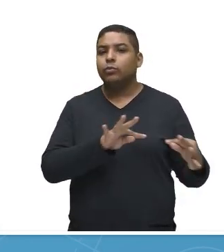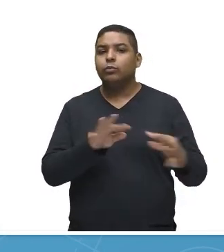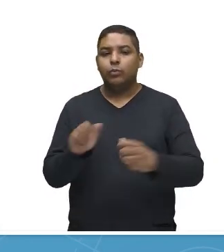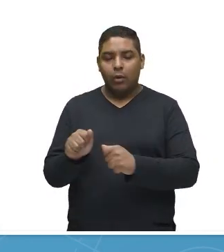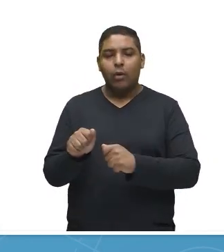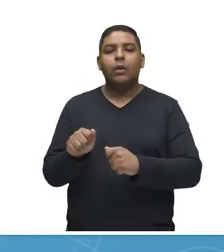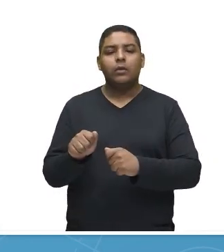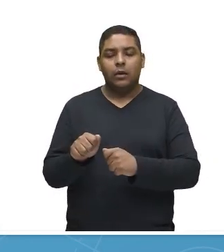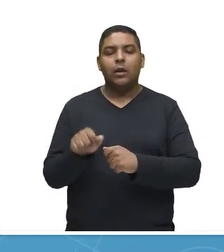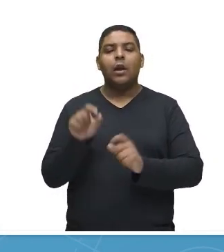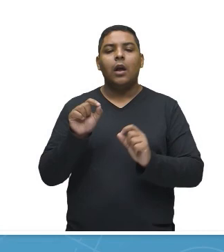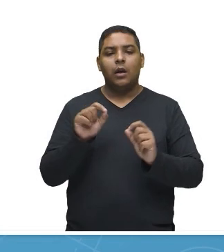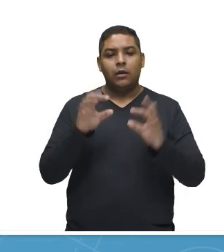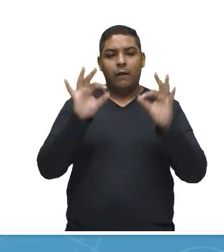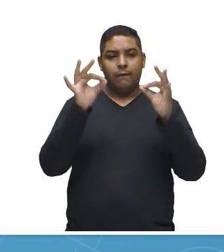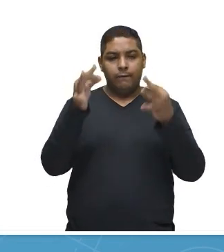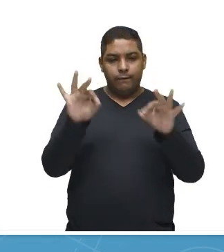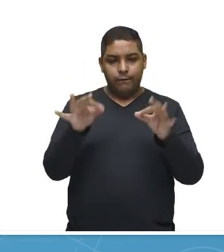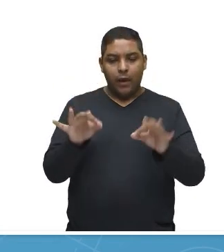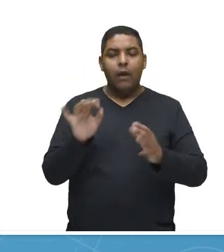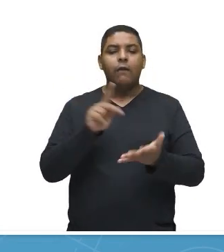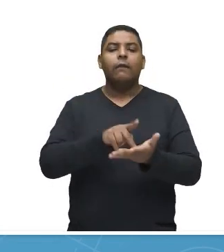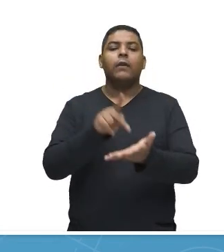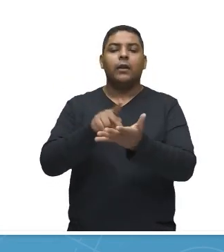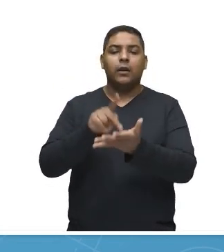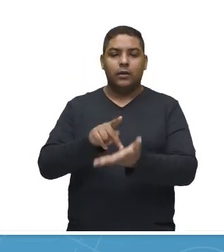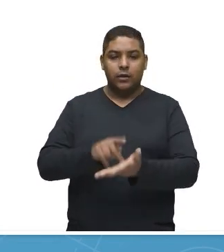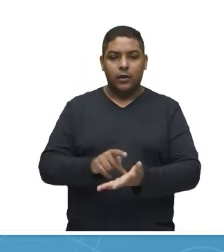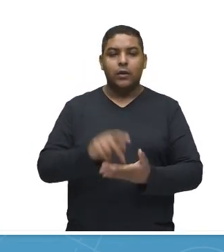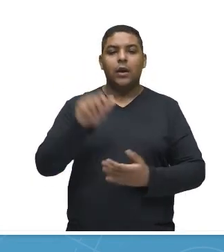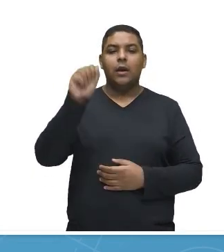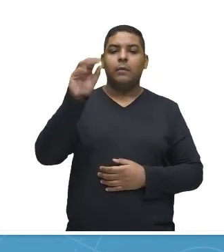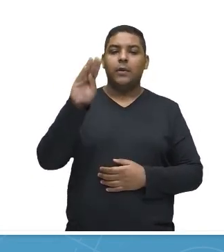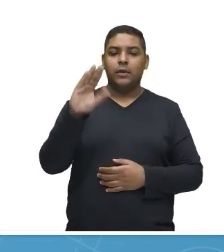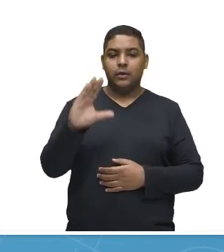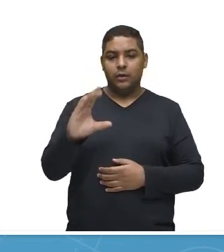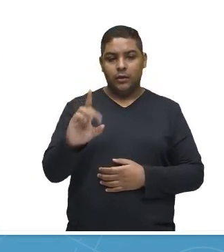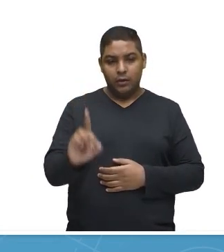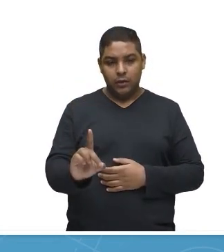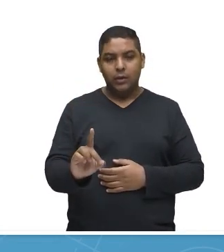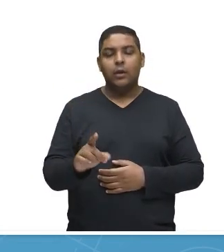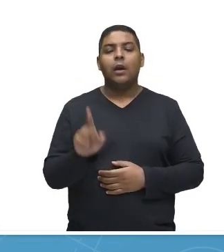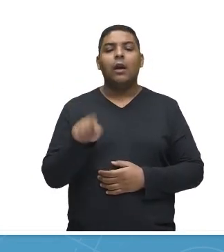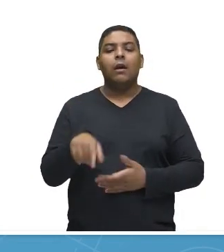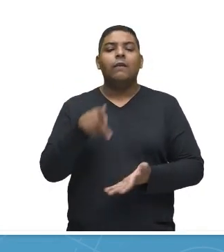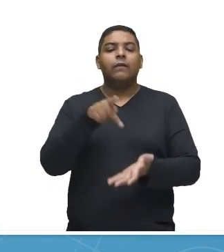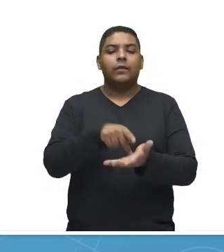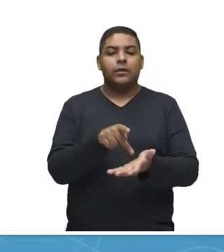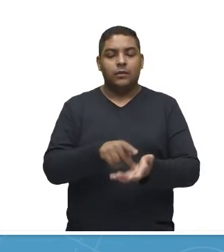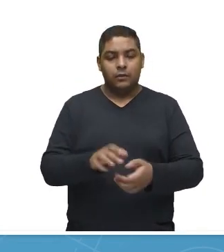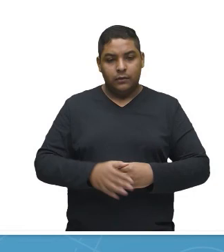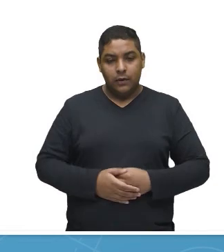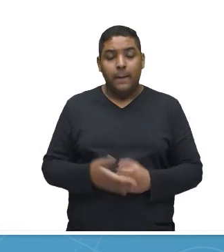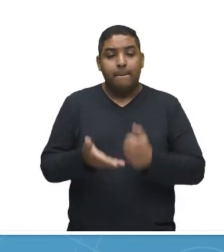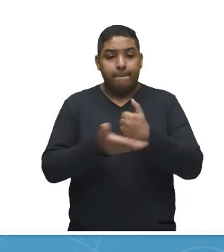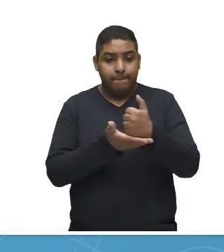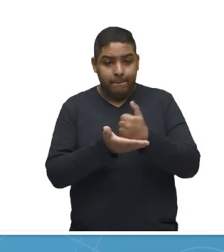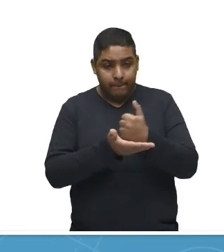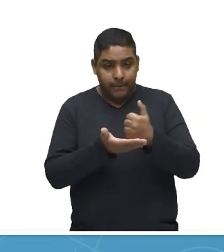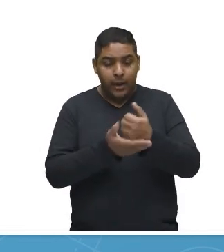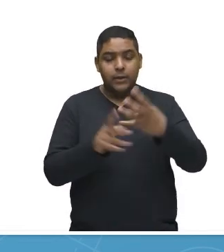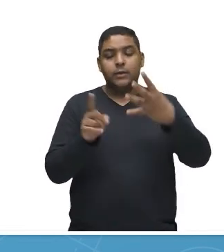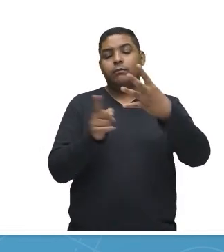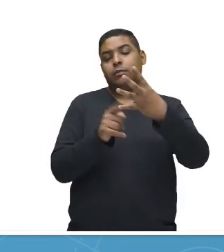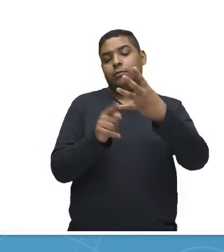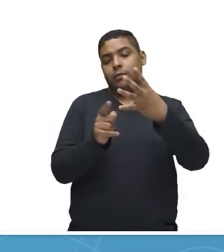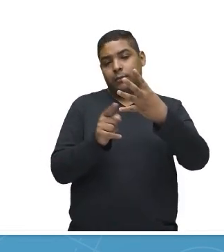são verdadeiras, tá? Então, olha só, um comentário para isso é que na base da pirâmide, como eu falei para